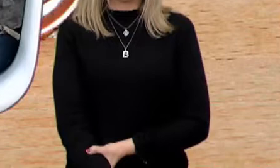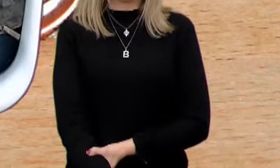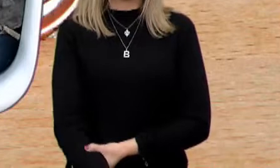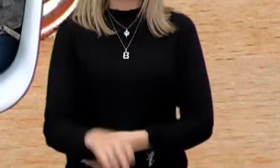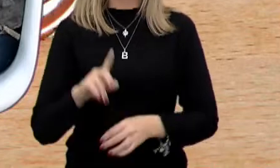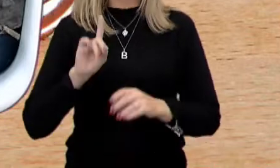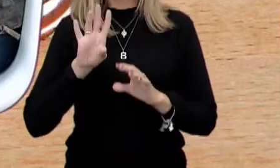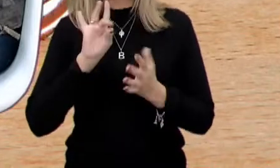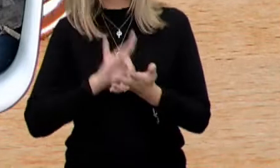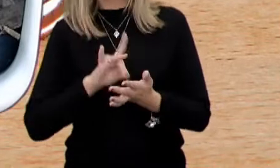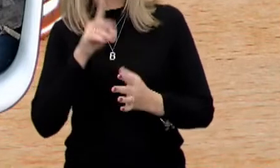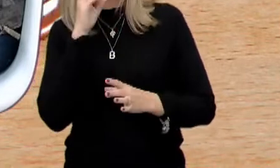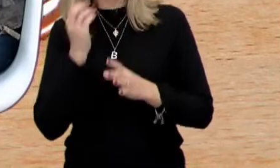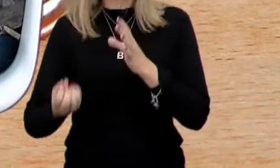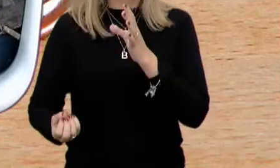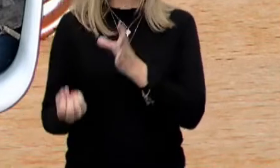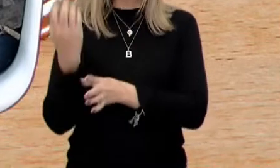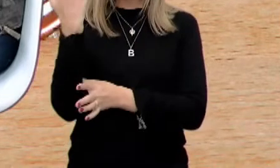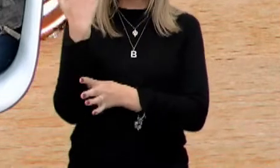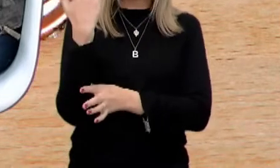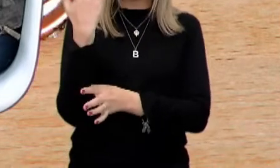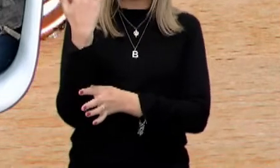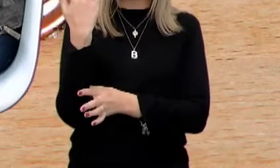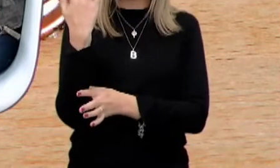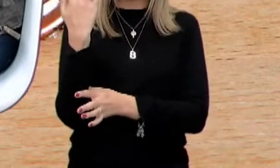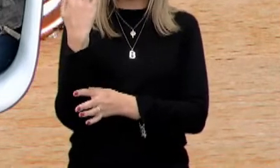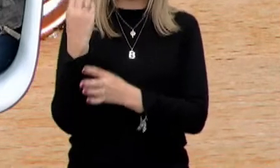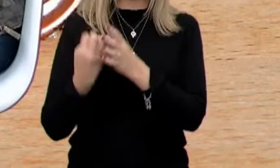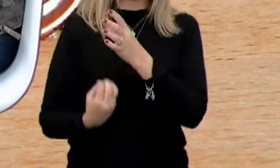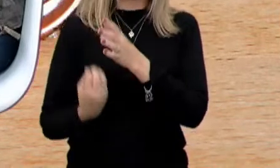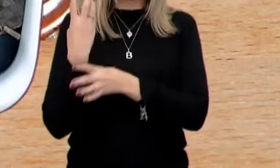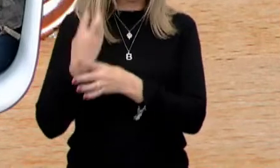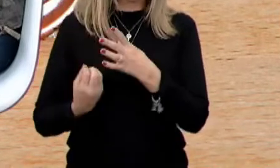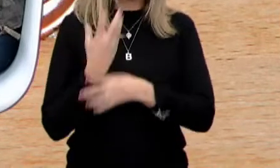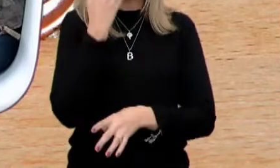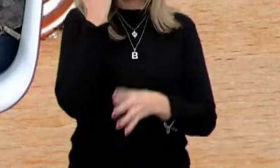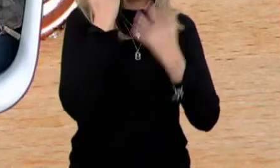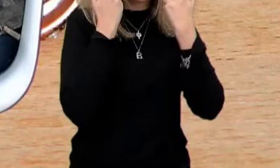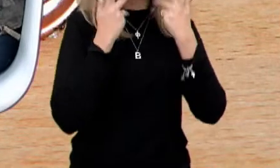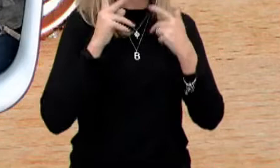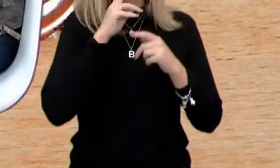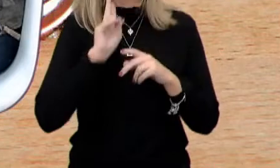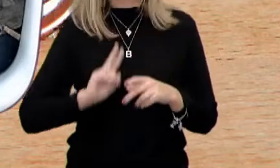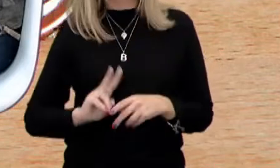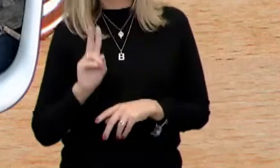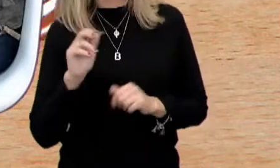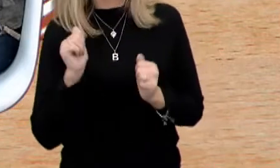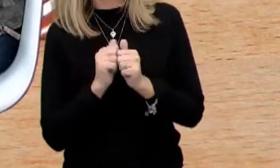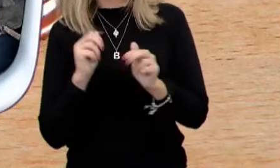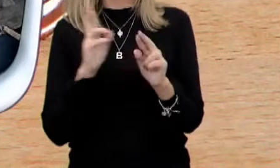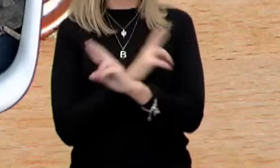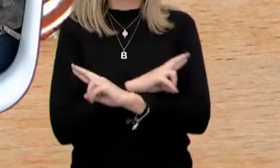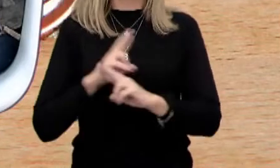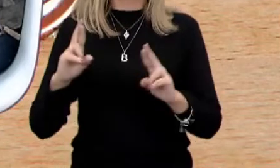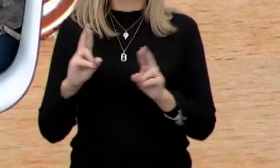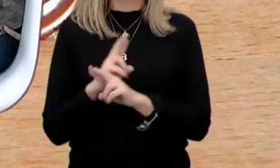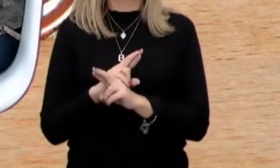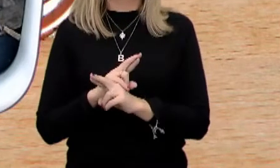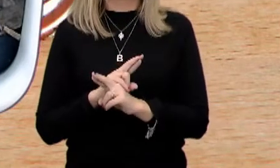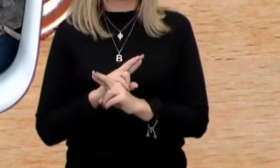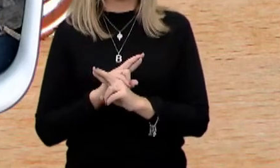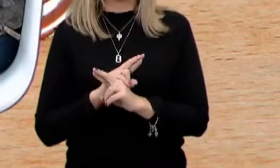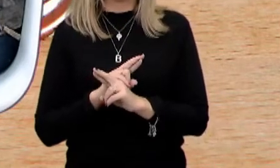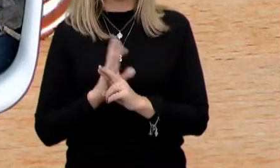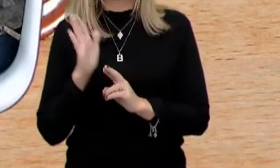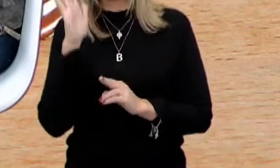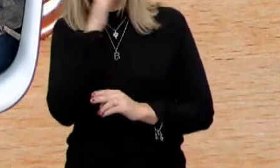realmente da criação desenfreada, da procriação desenfreada dos animais, acabam ocasionando com relação aos os